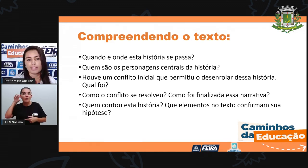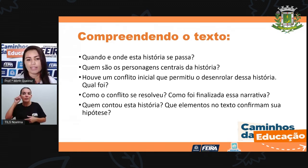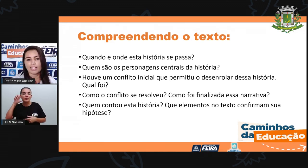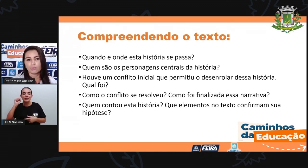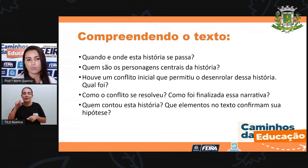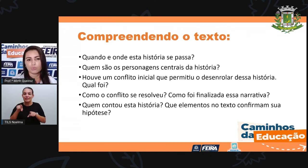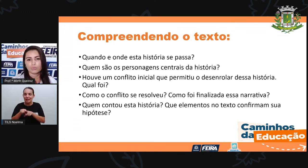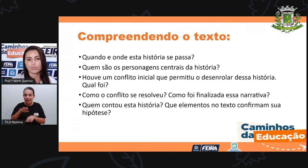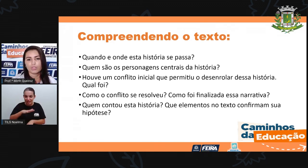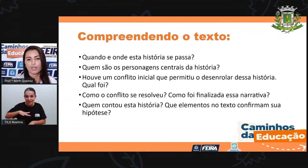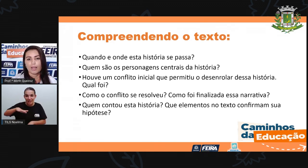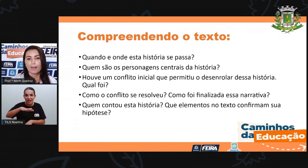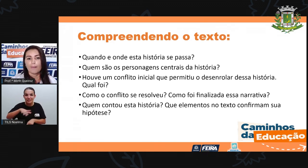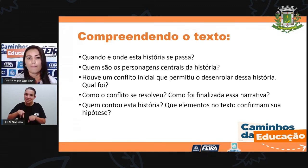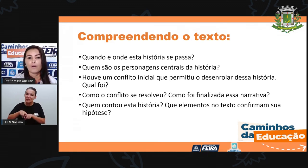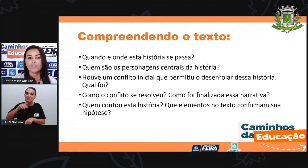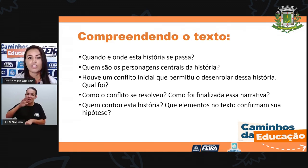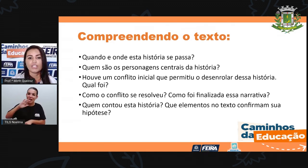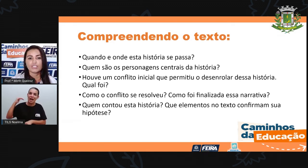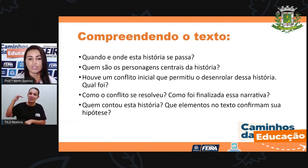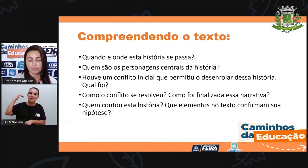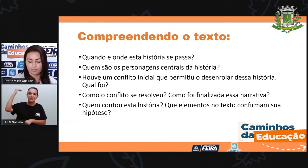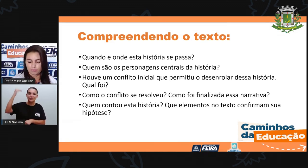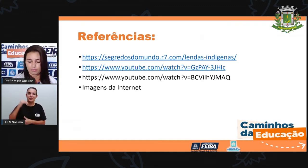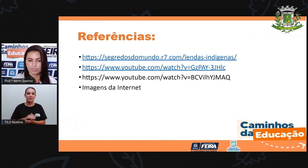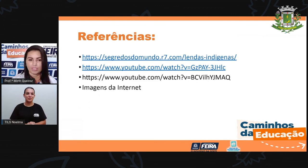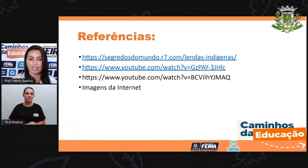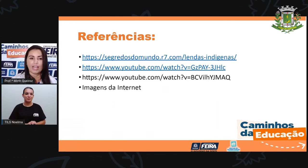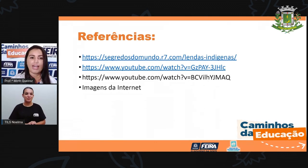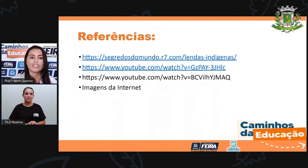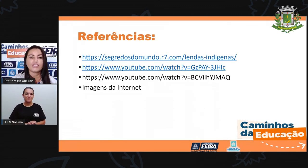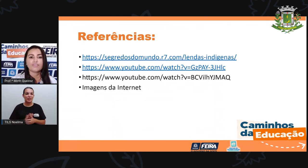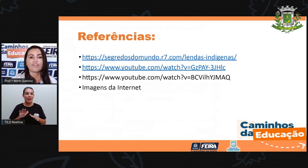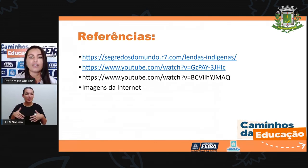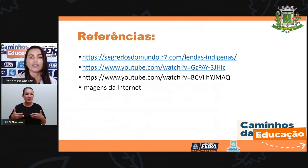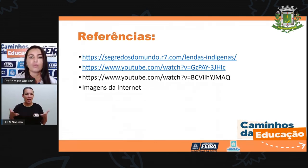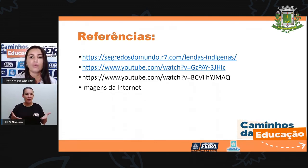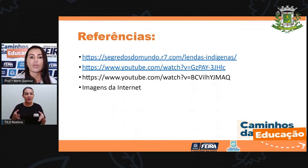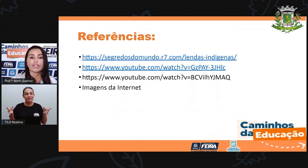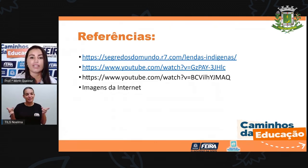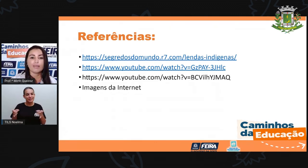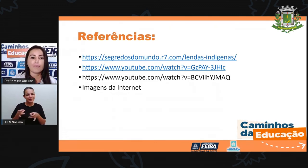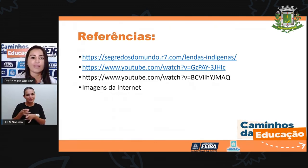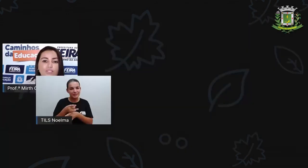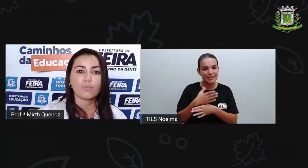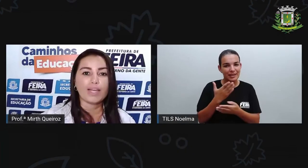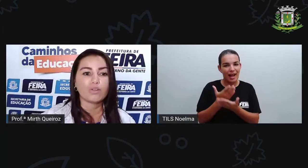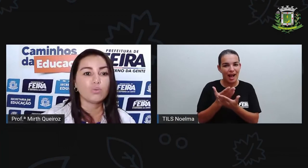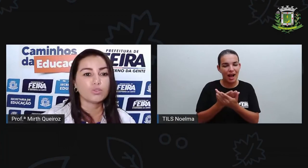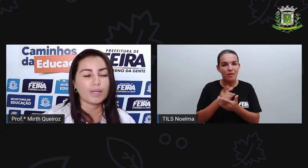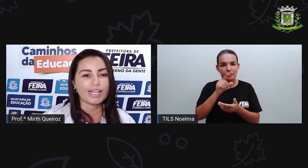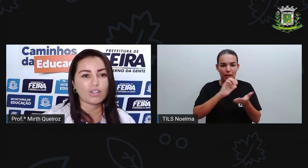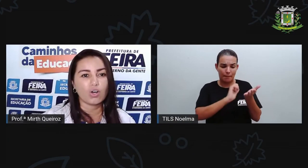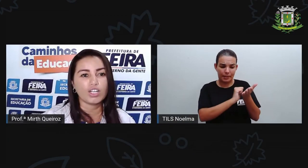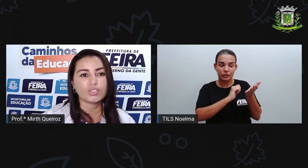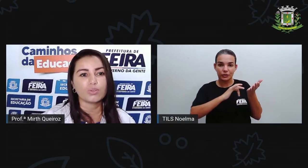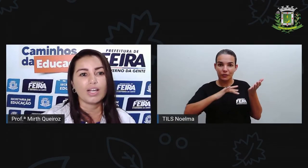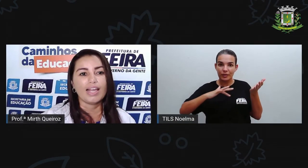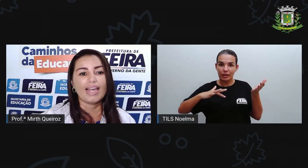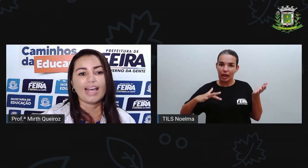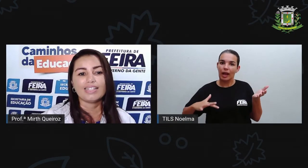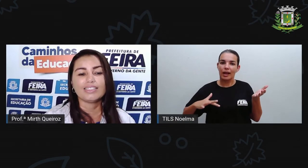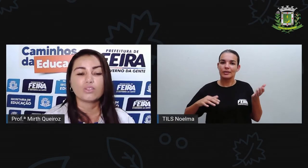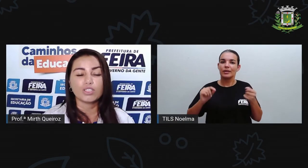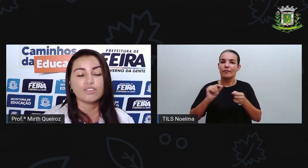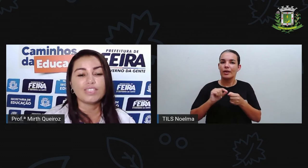também em adultos. Bom, gente, a gente vai ficando por aqui, pegue o seu percurso pedagógico,